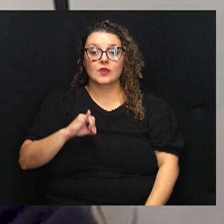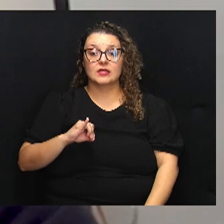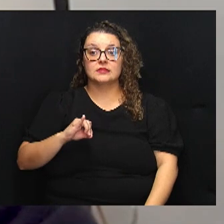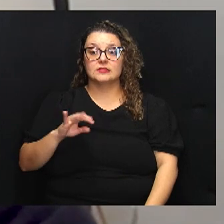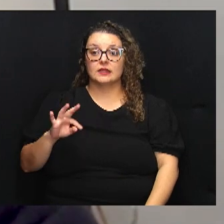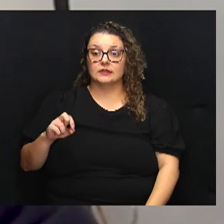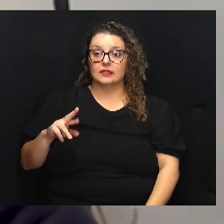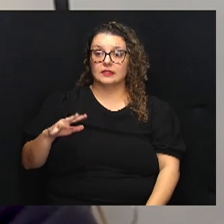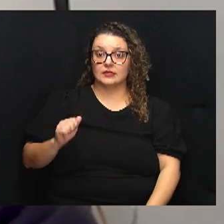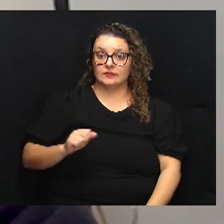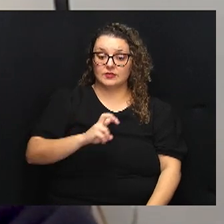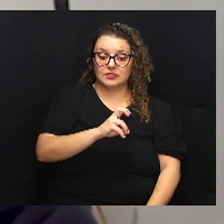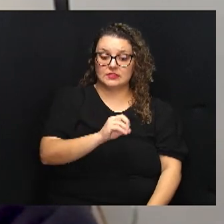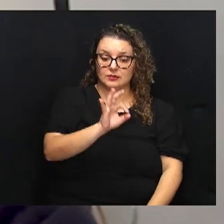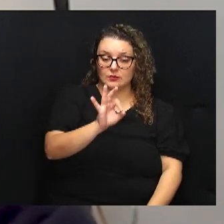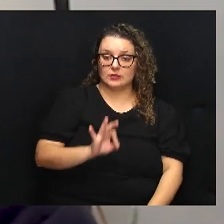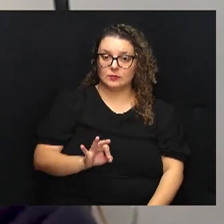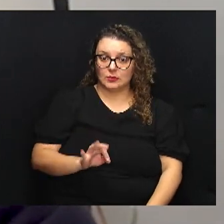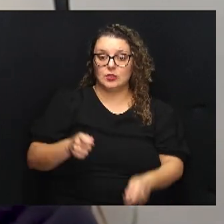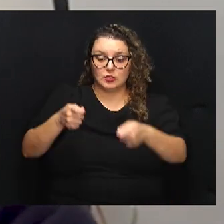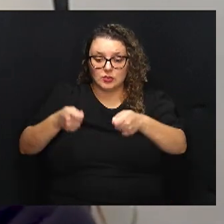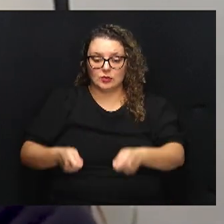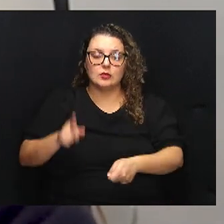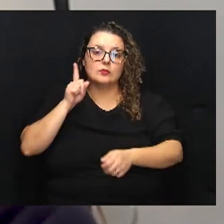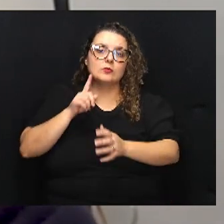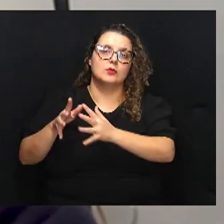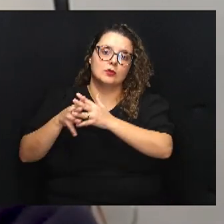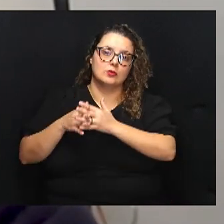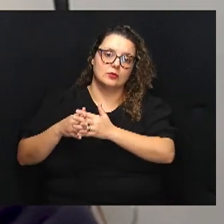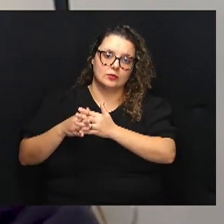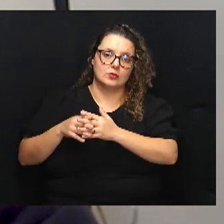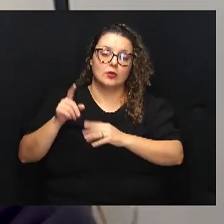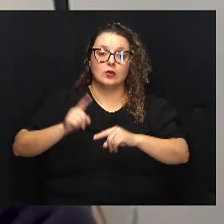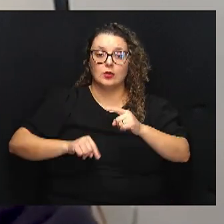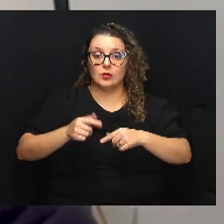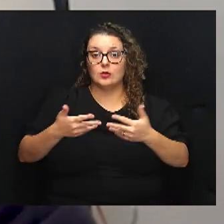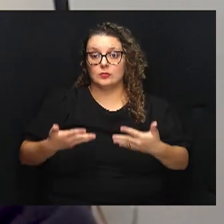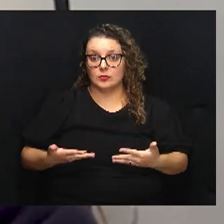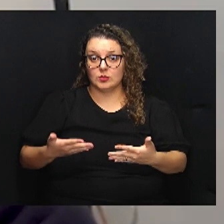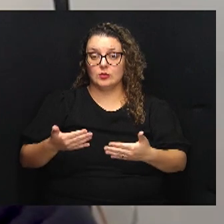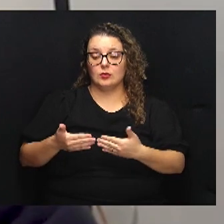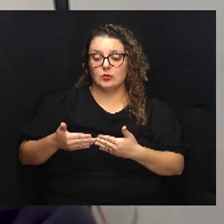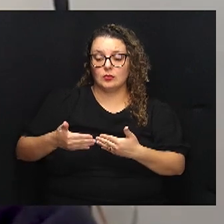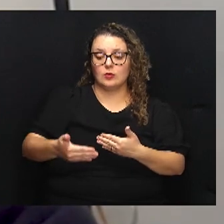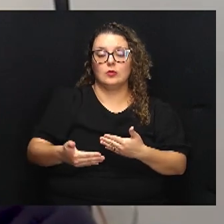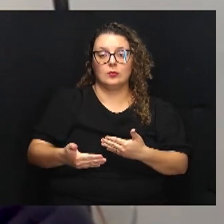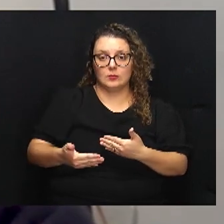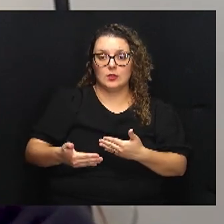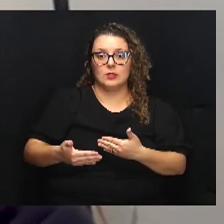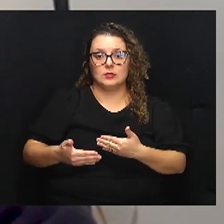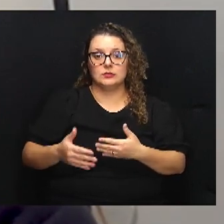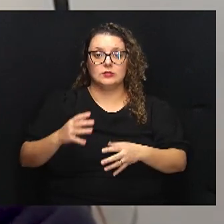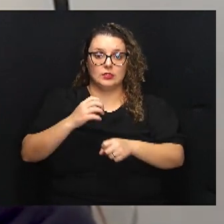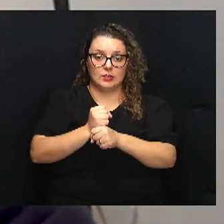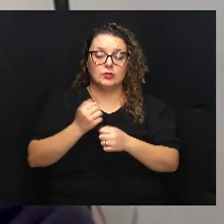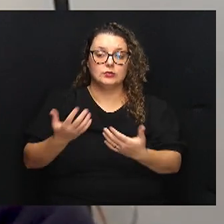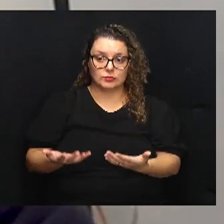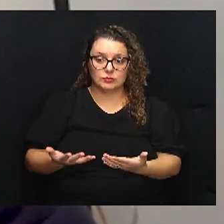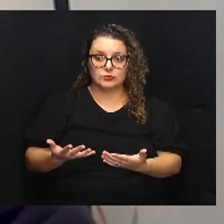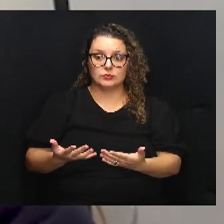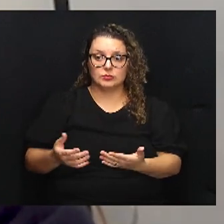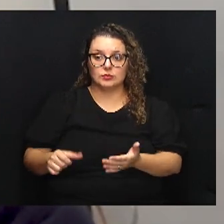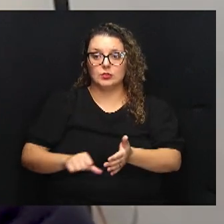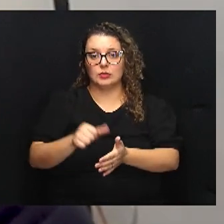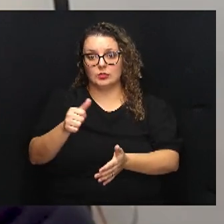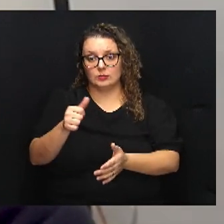de 50% impostas pelos Estados Unidos aos seus produtos entrem em vigor na sua totalidade em